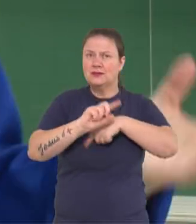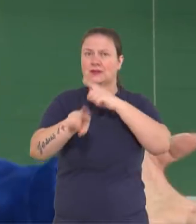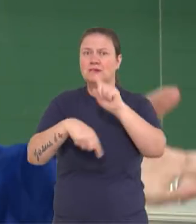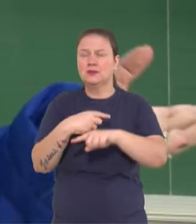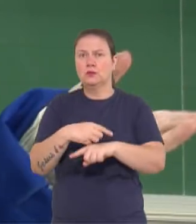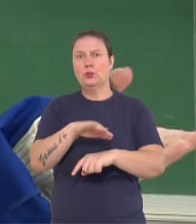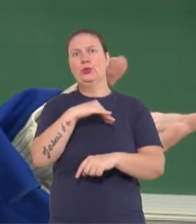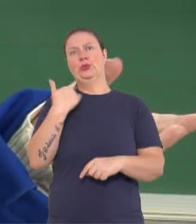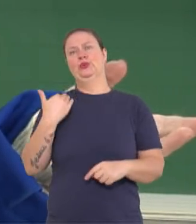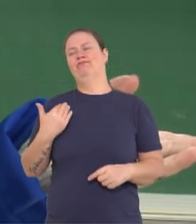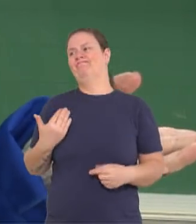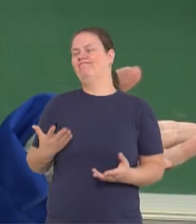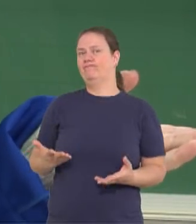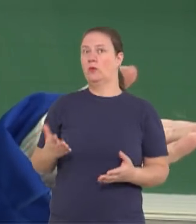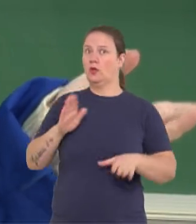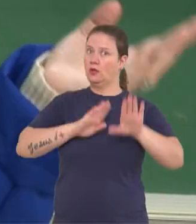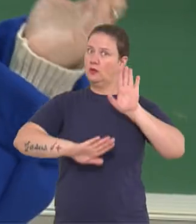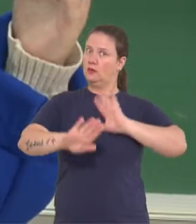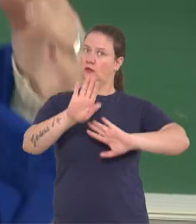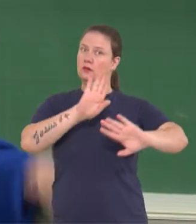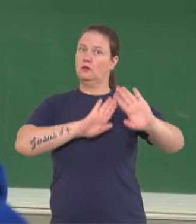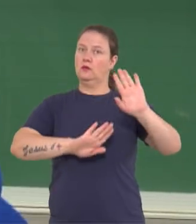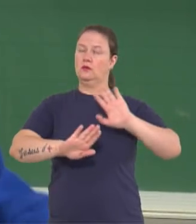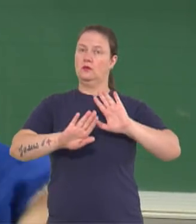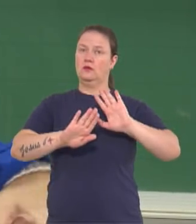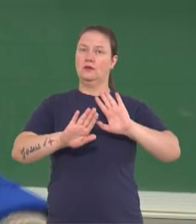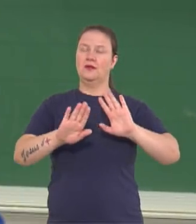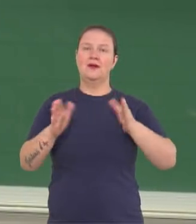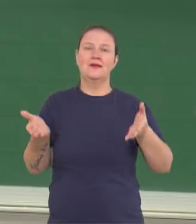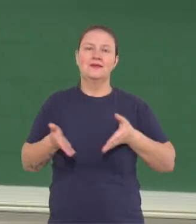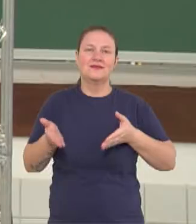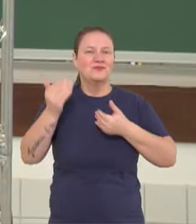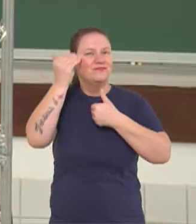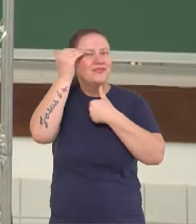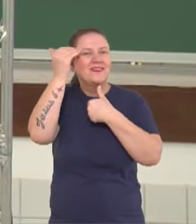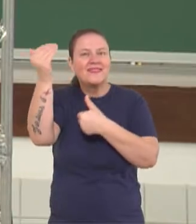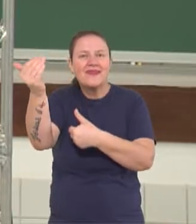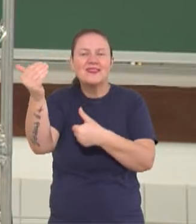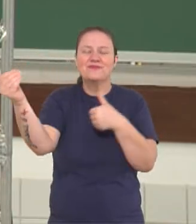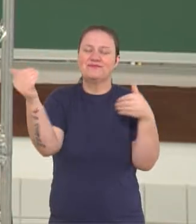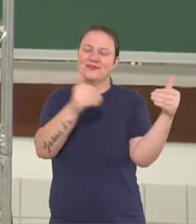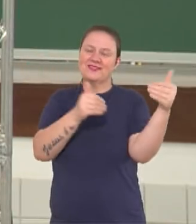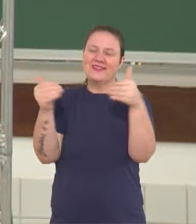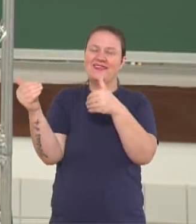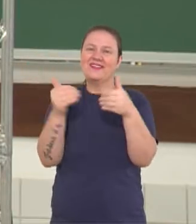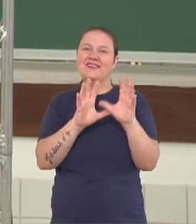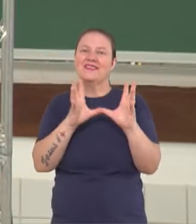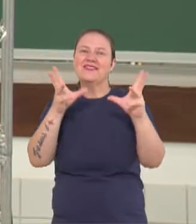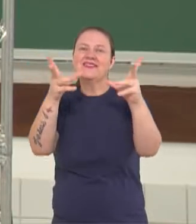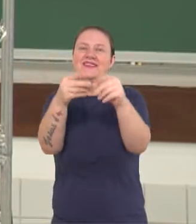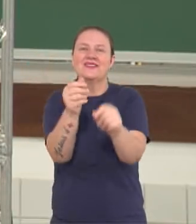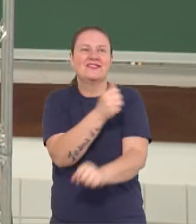a gente tem que tomar todos os cuidados. Então, muito obrigada pela participação de todos mais uma vez,